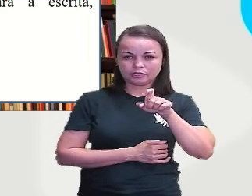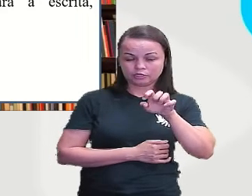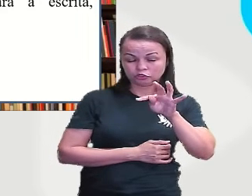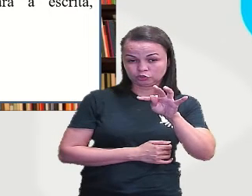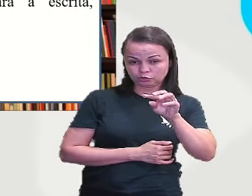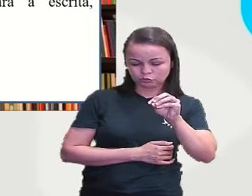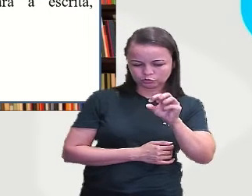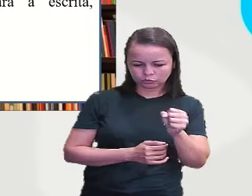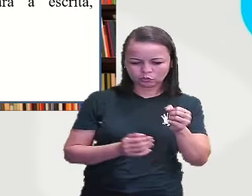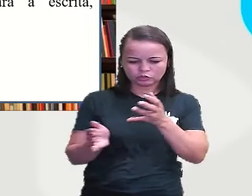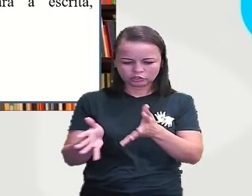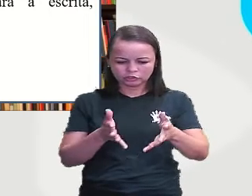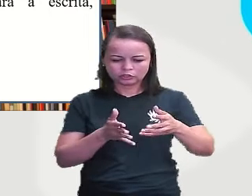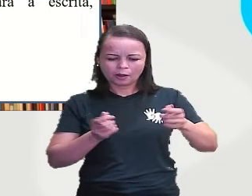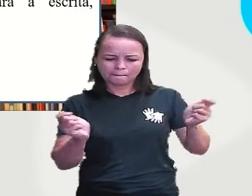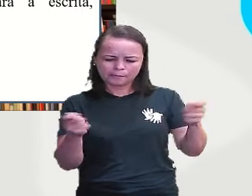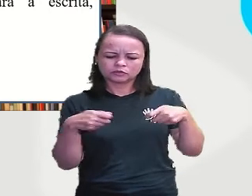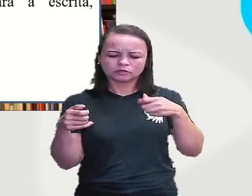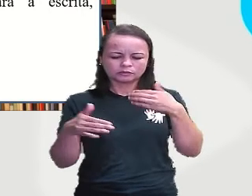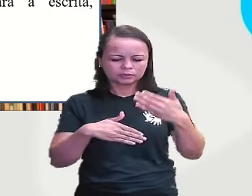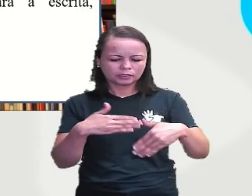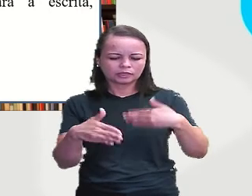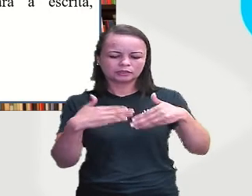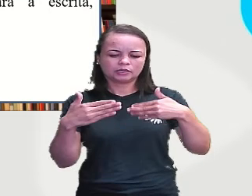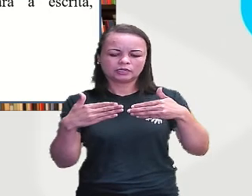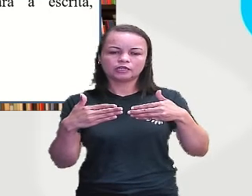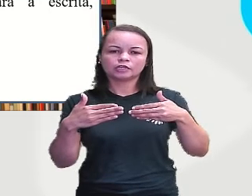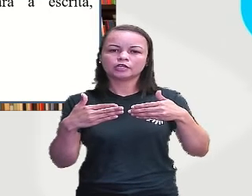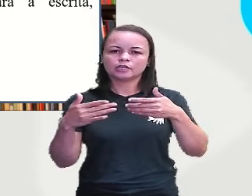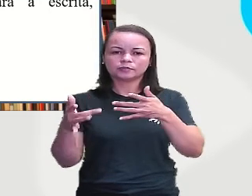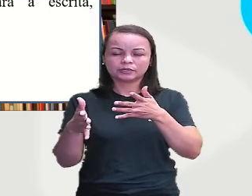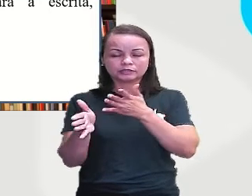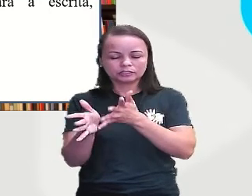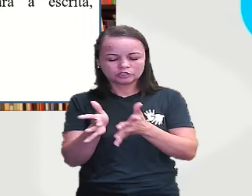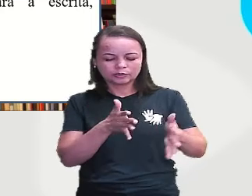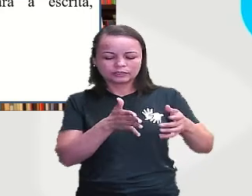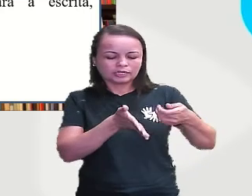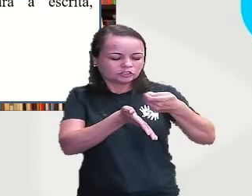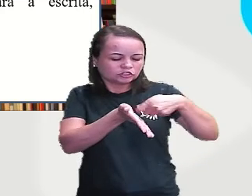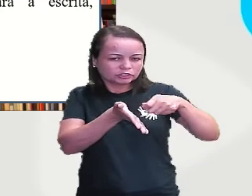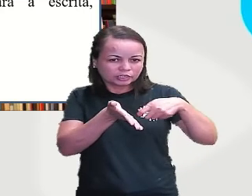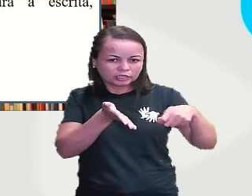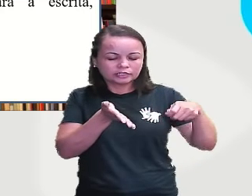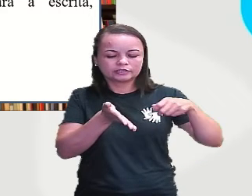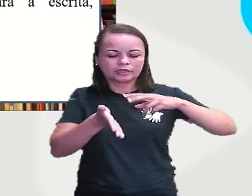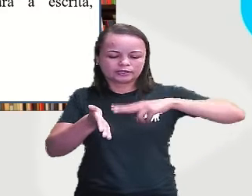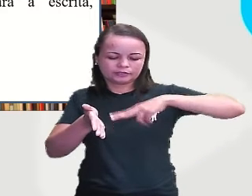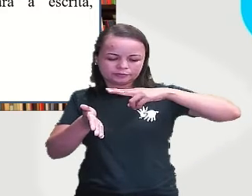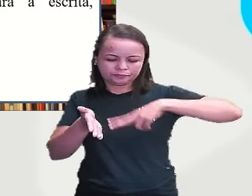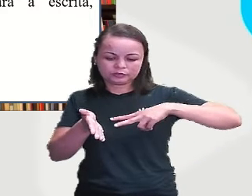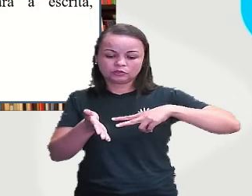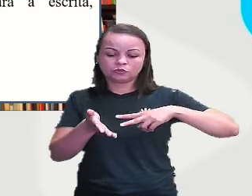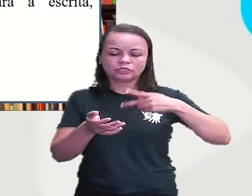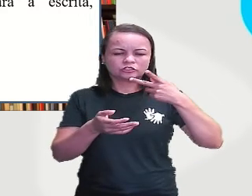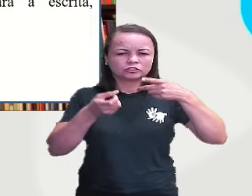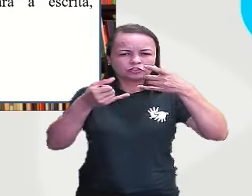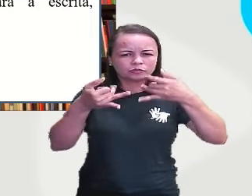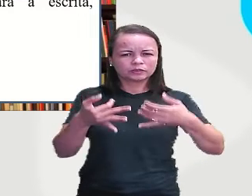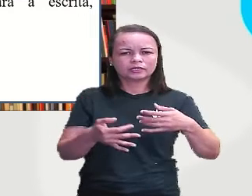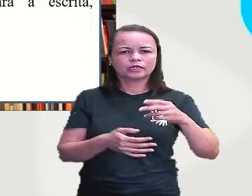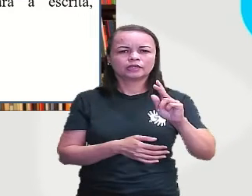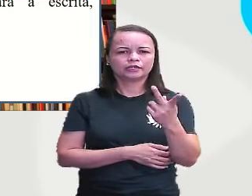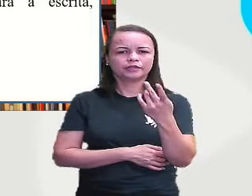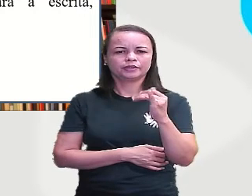um hibridismo entre a escrita e a leitura. Então, assim, tem uma mescla, né? Quando a gente fala de hibridismo, é uma mescla